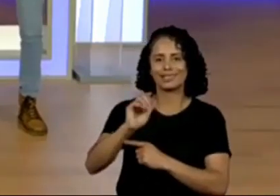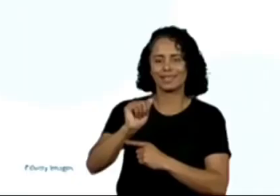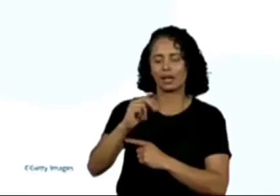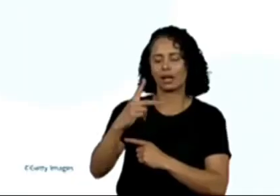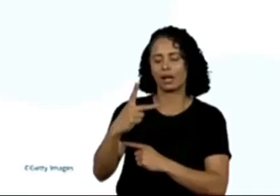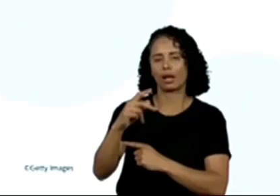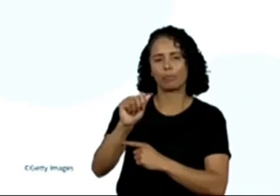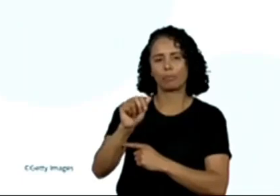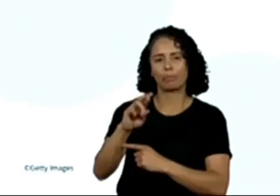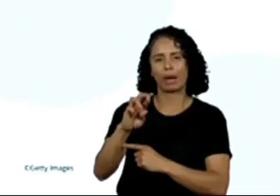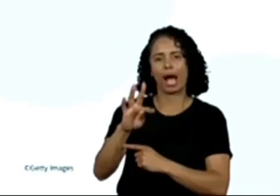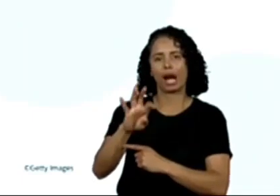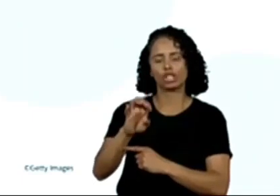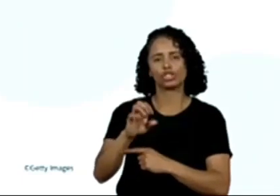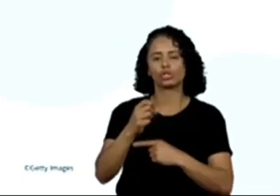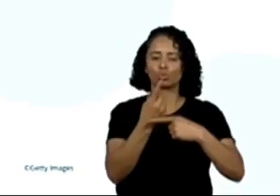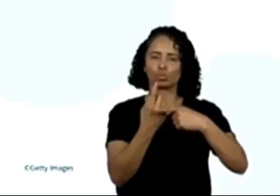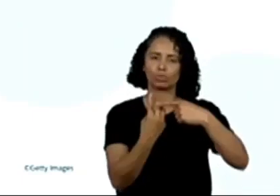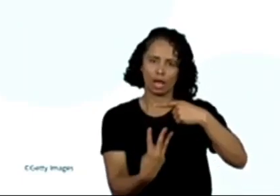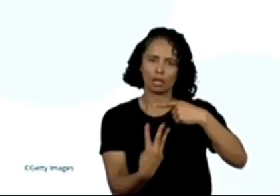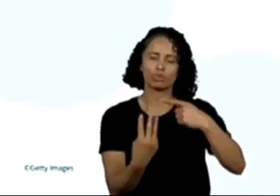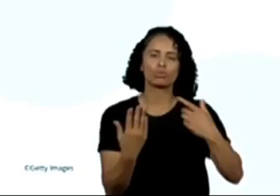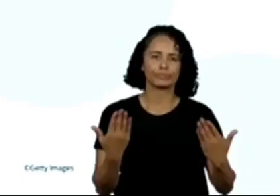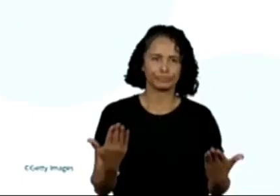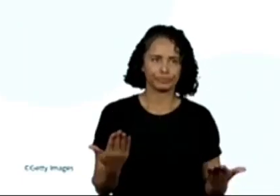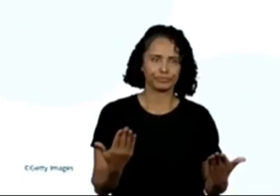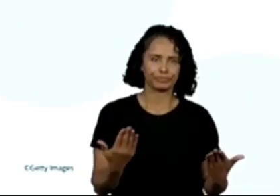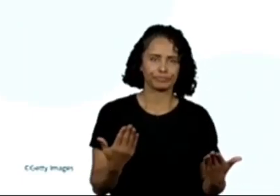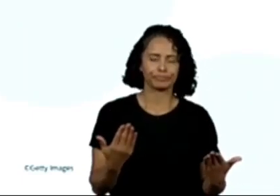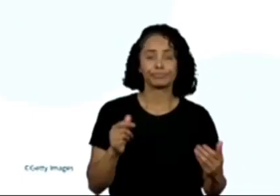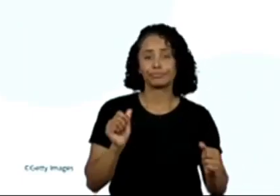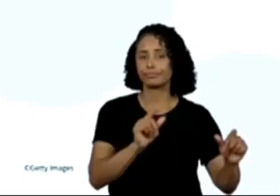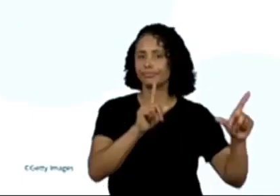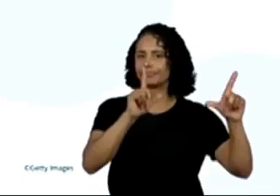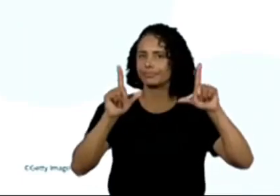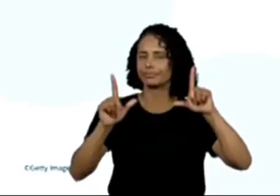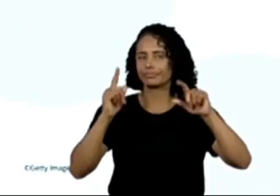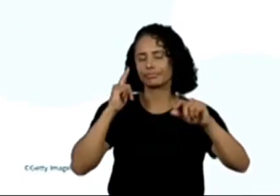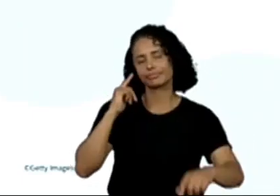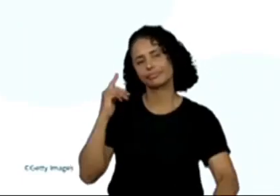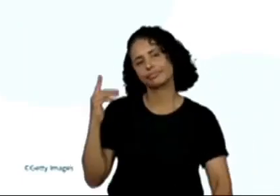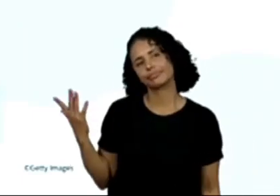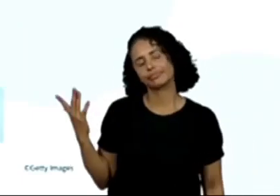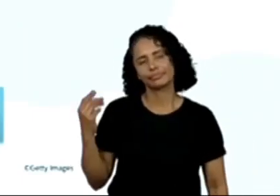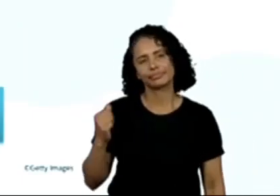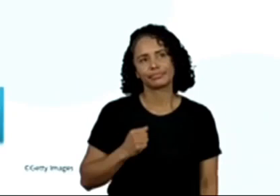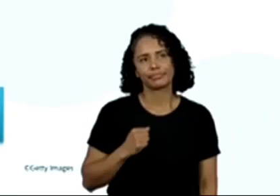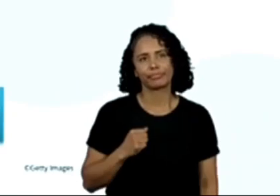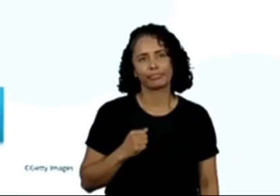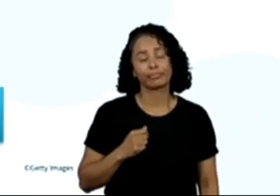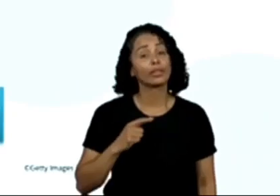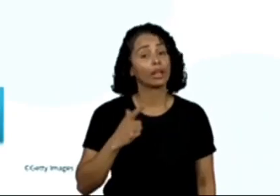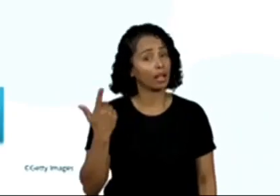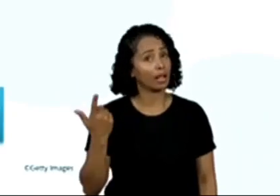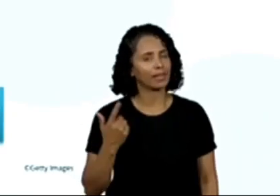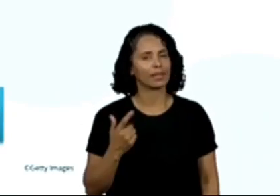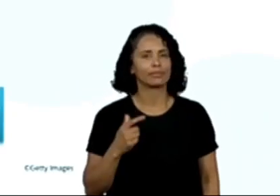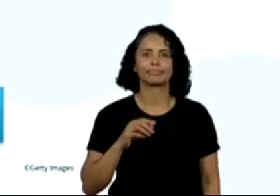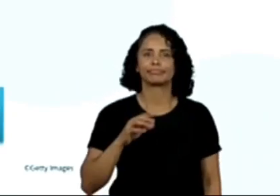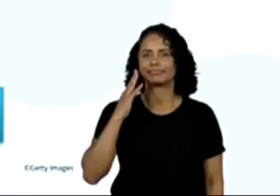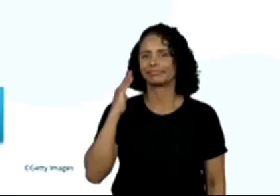na telinha de vocês vai aparecer. Então, eu chamo isso, né, Joelson? O pedaço aí da Vitória de